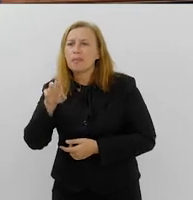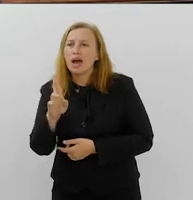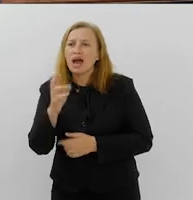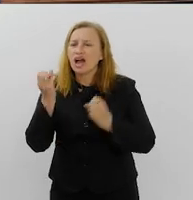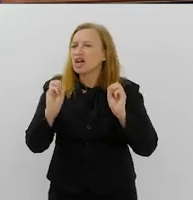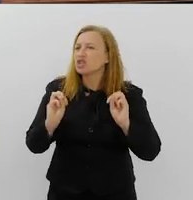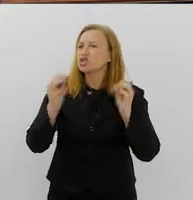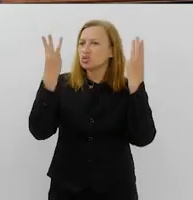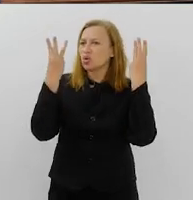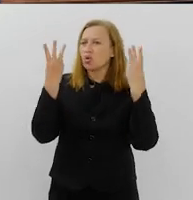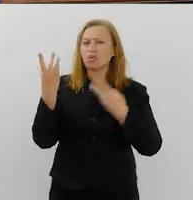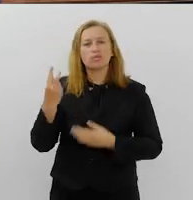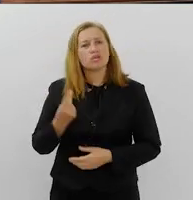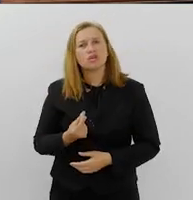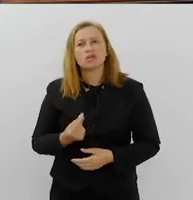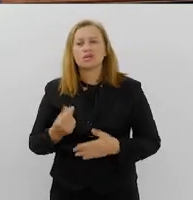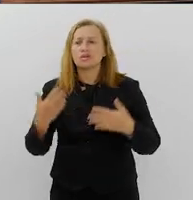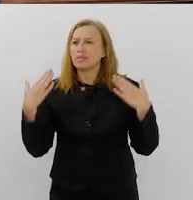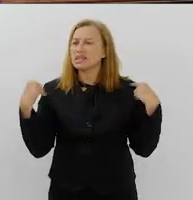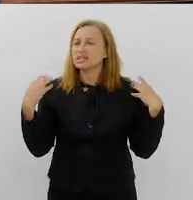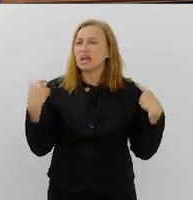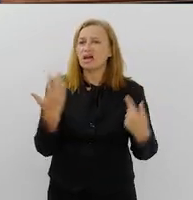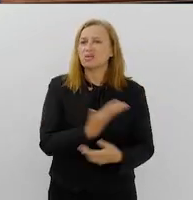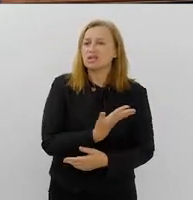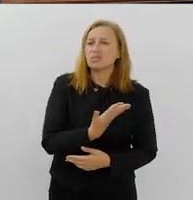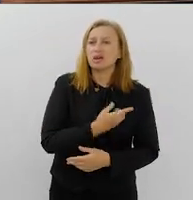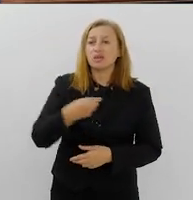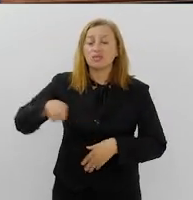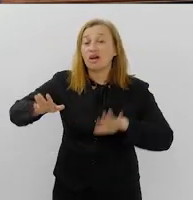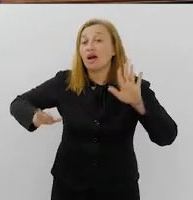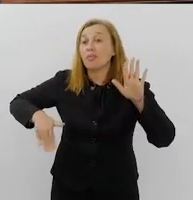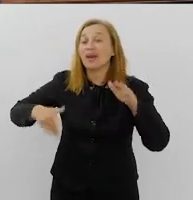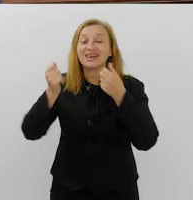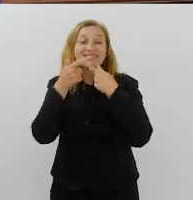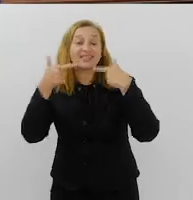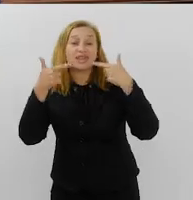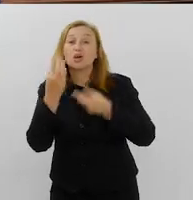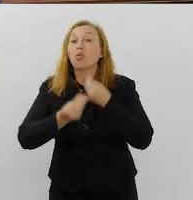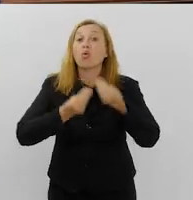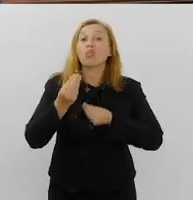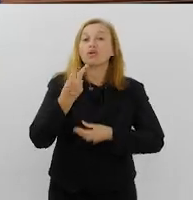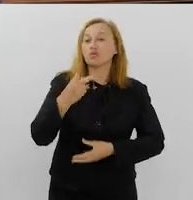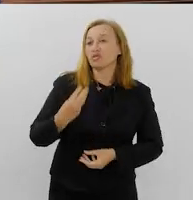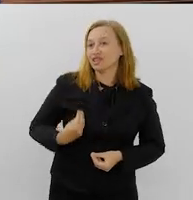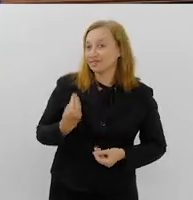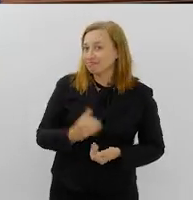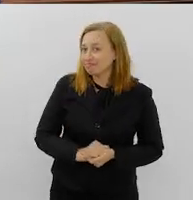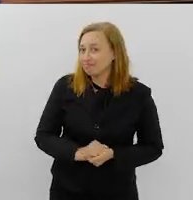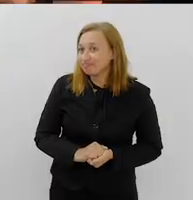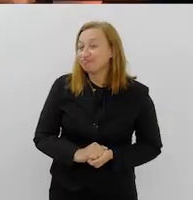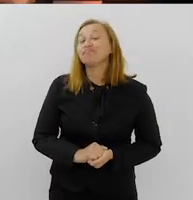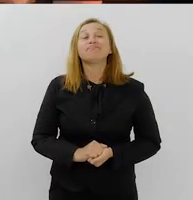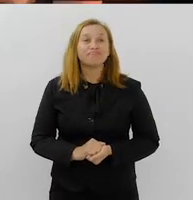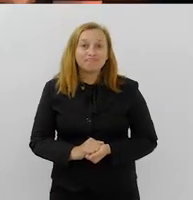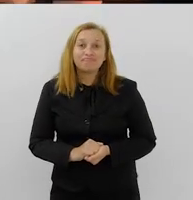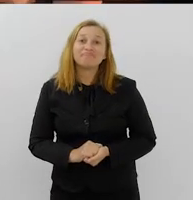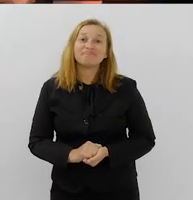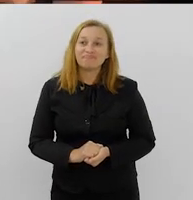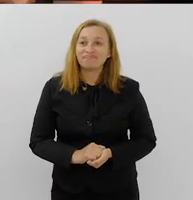a show. Ele sai com os amigos, ele vai à praia, ele sorria. Como é?